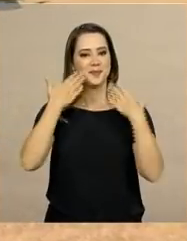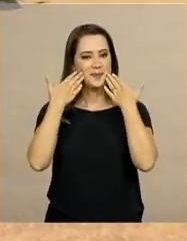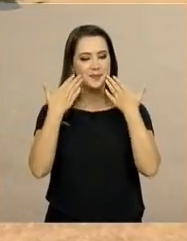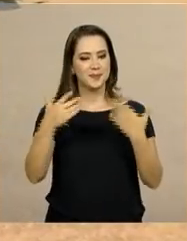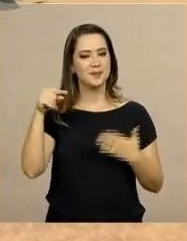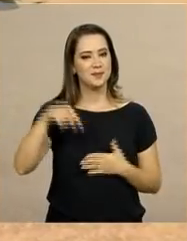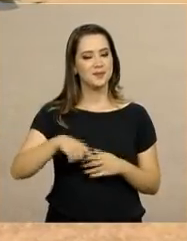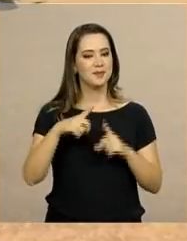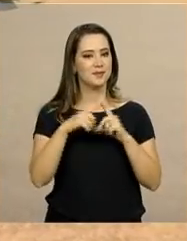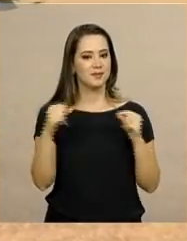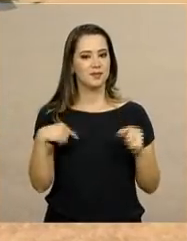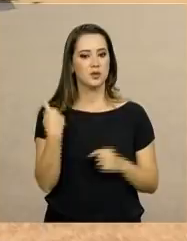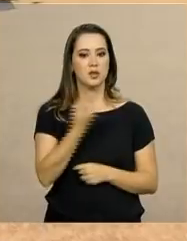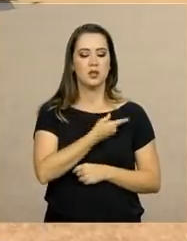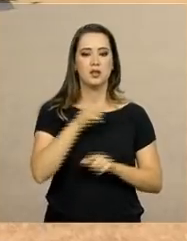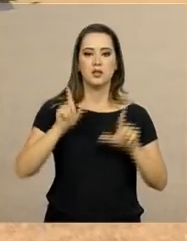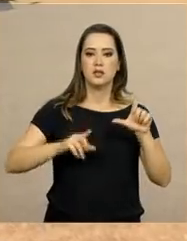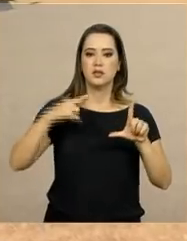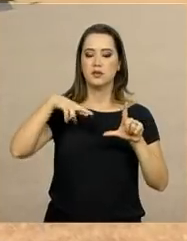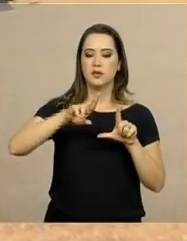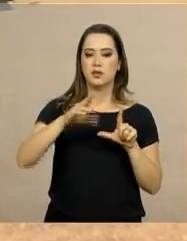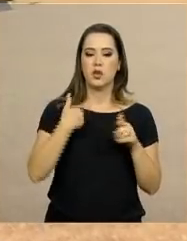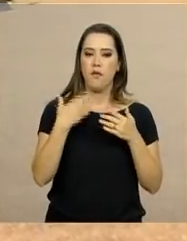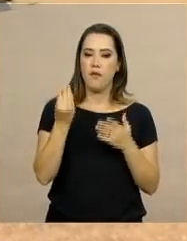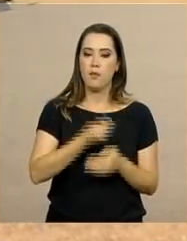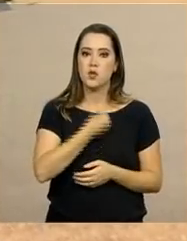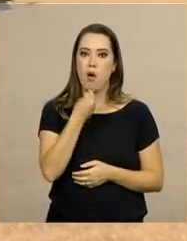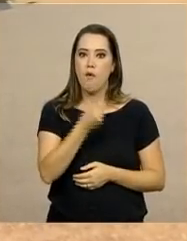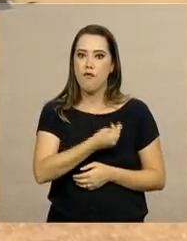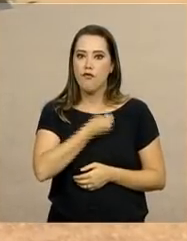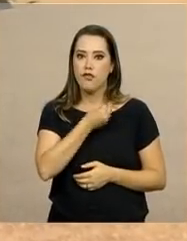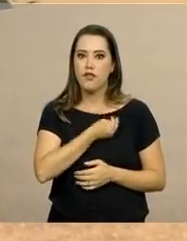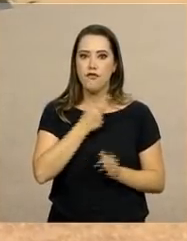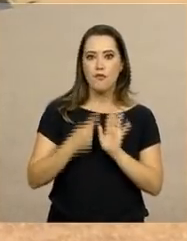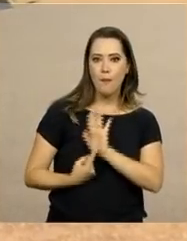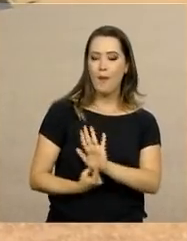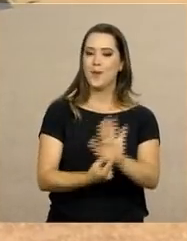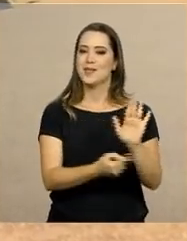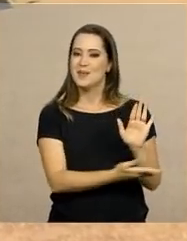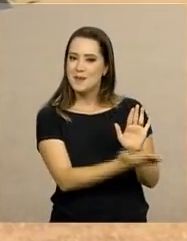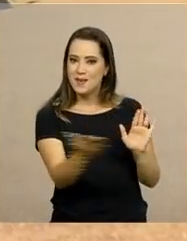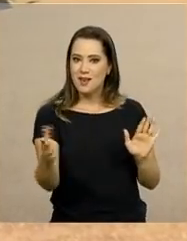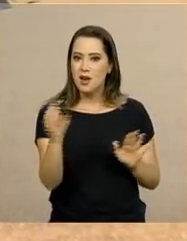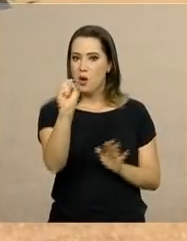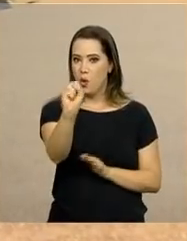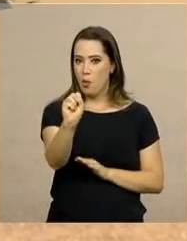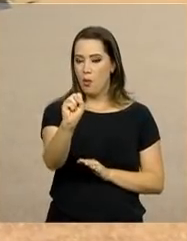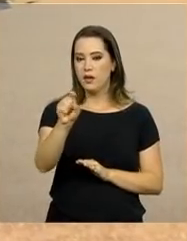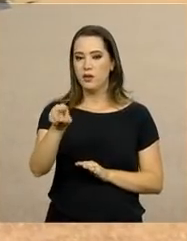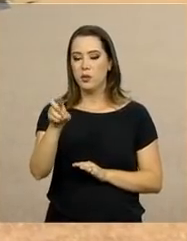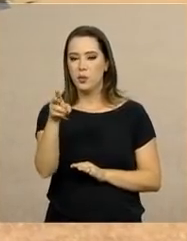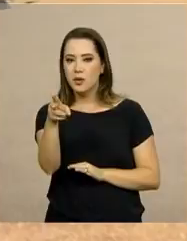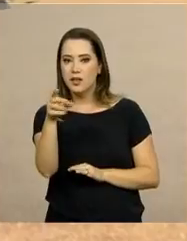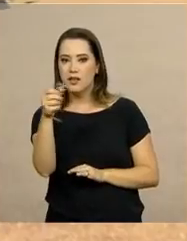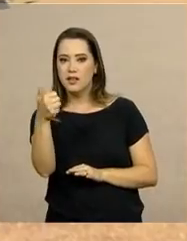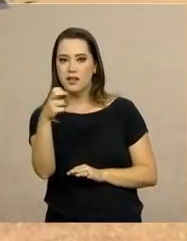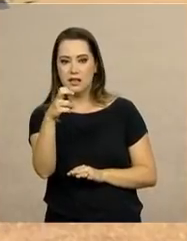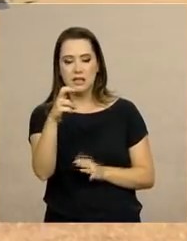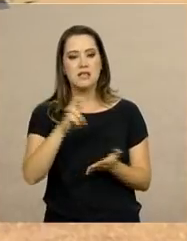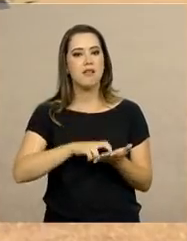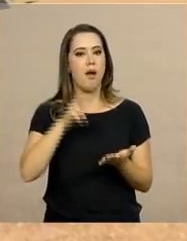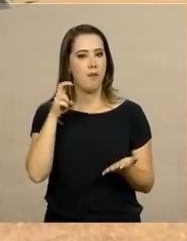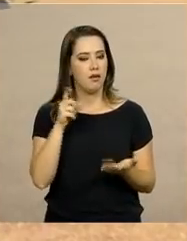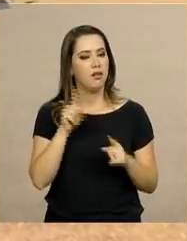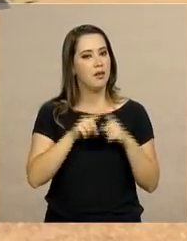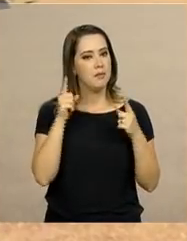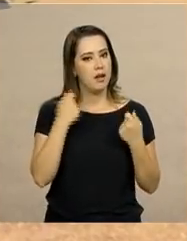em Brasília. Nós da NBR vamos transmitir o evento ao vivo a partir das 8h15 da manhã. Mas vale lembrar